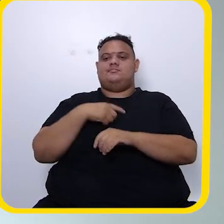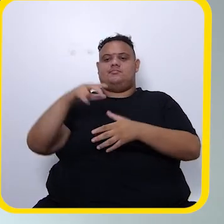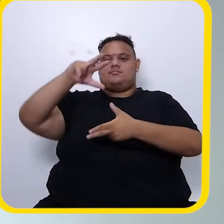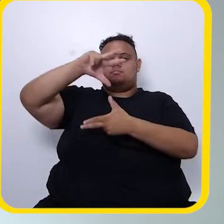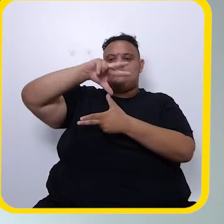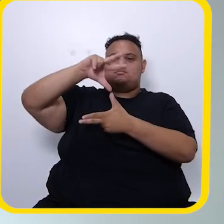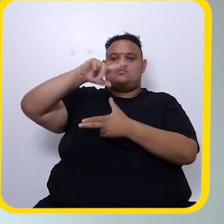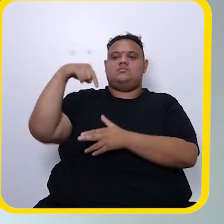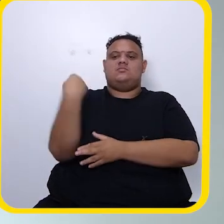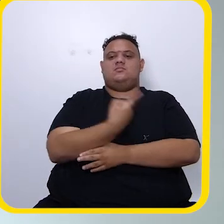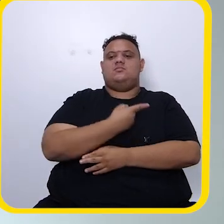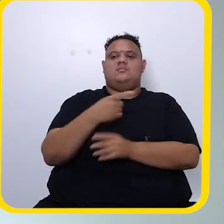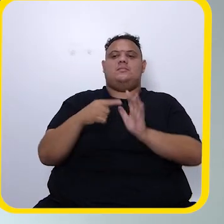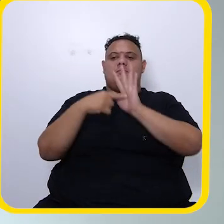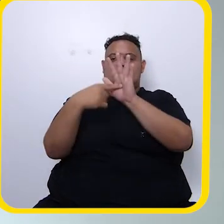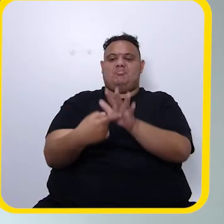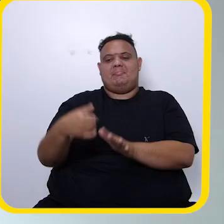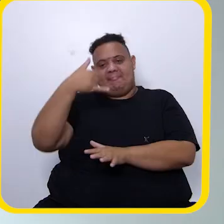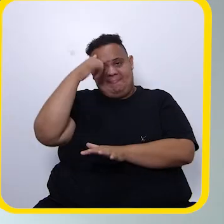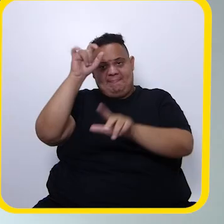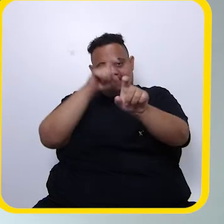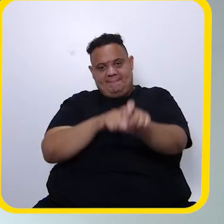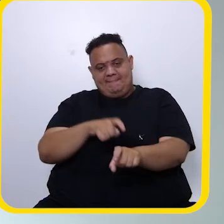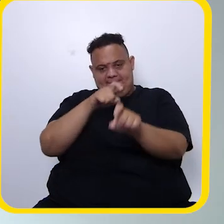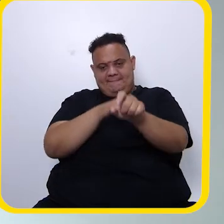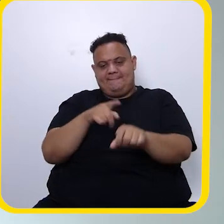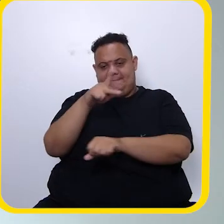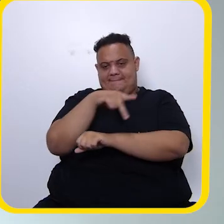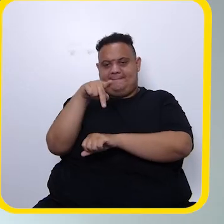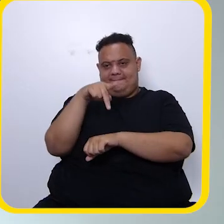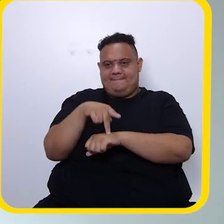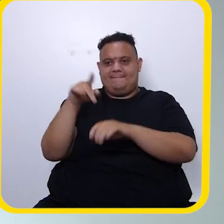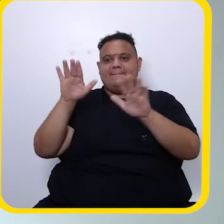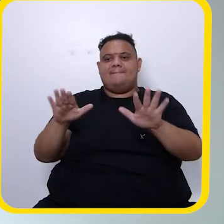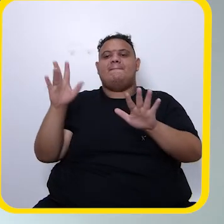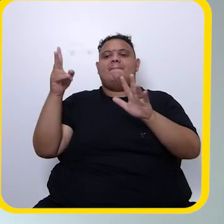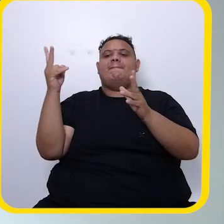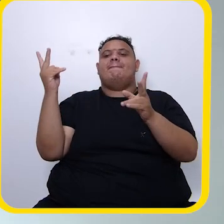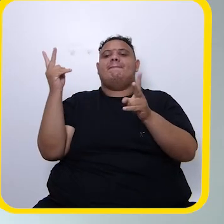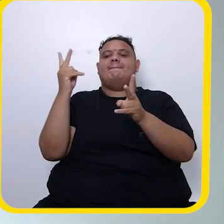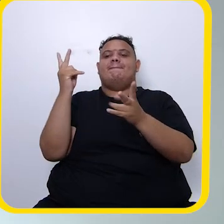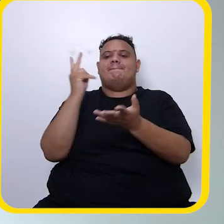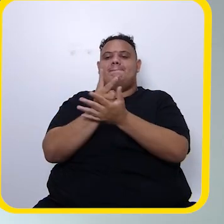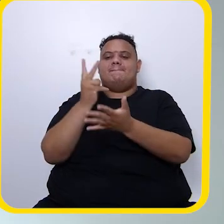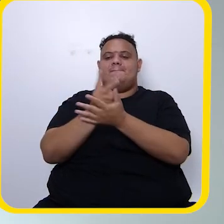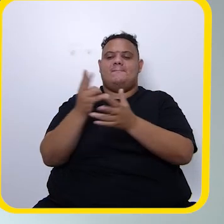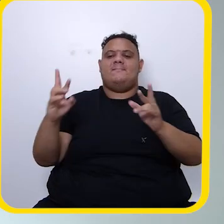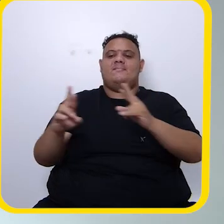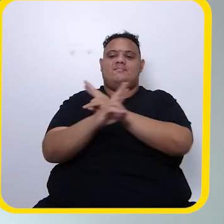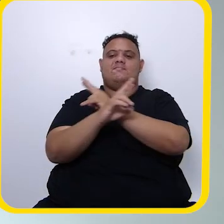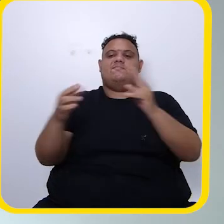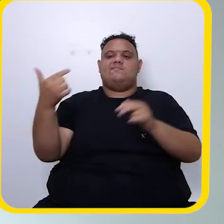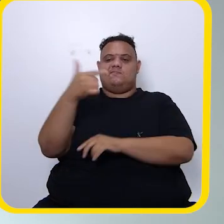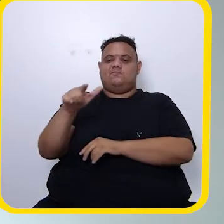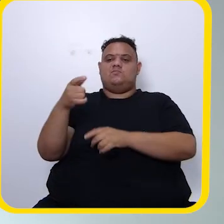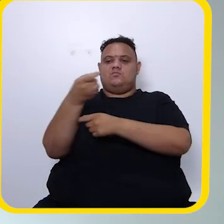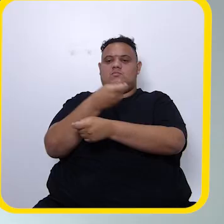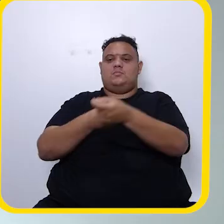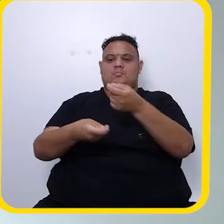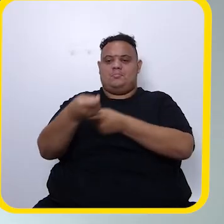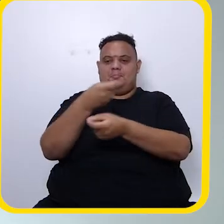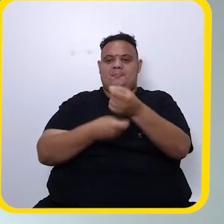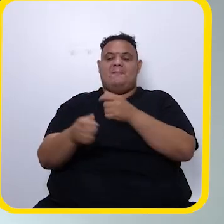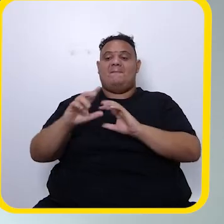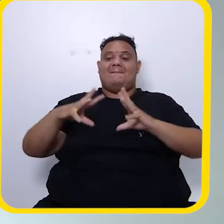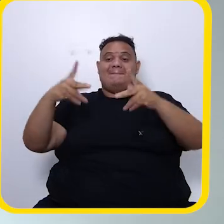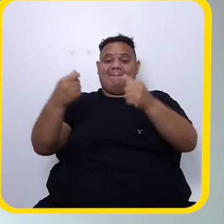da América Central, mostrando essa base agropecuária desses países, né, mas sempre relacionando com outros elementos econômicos.